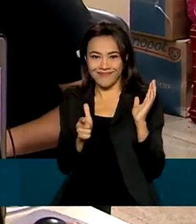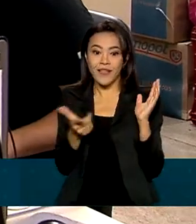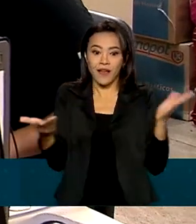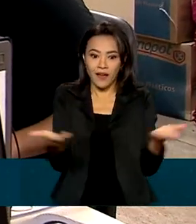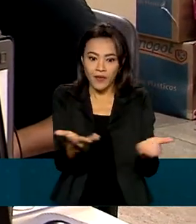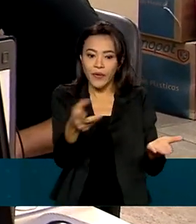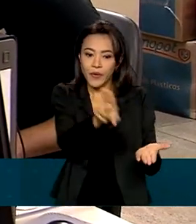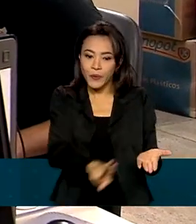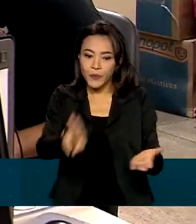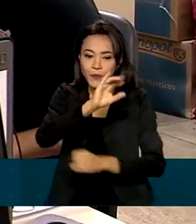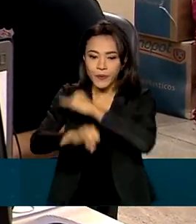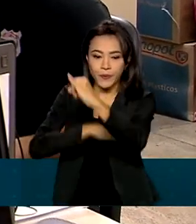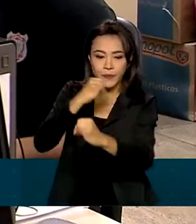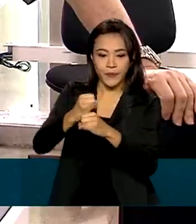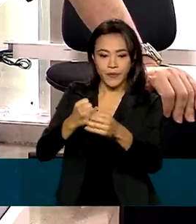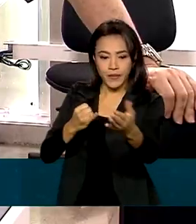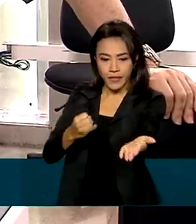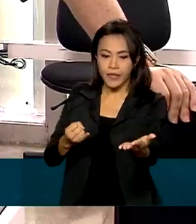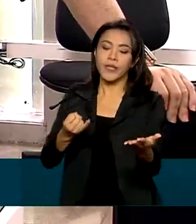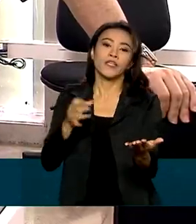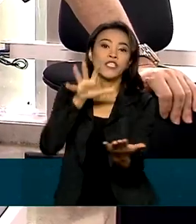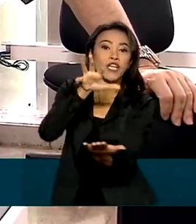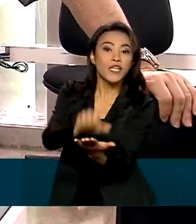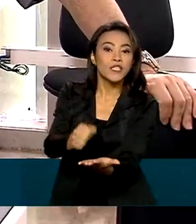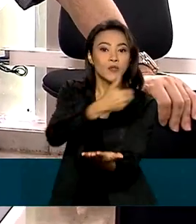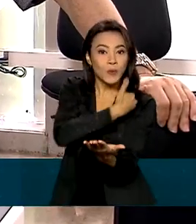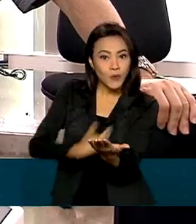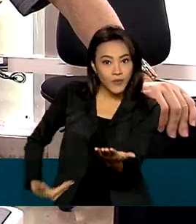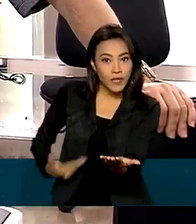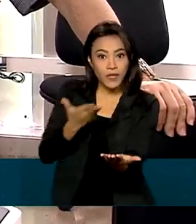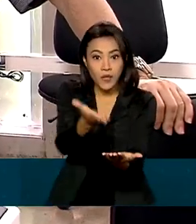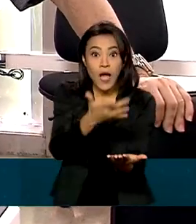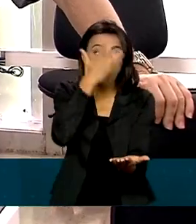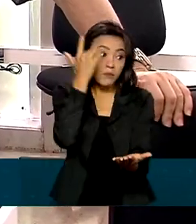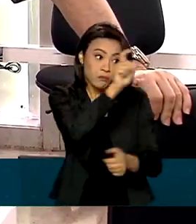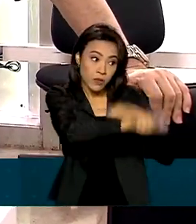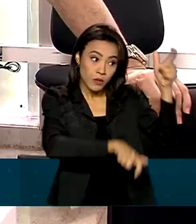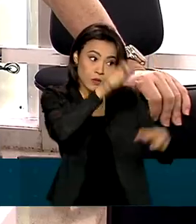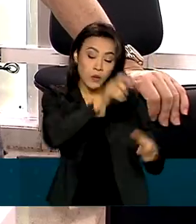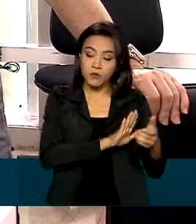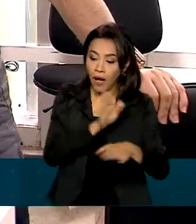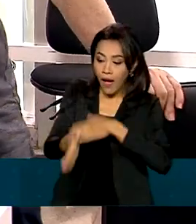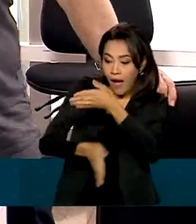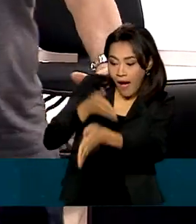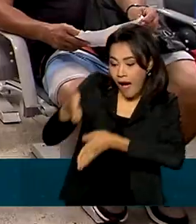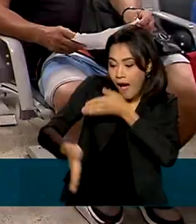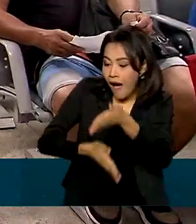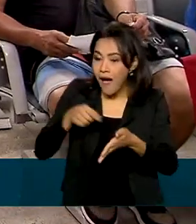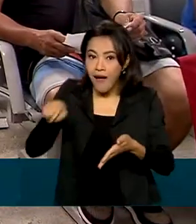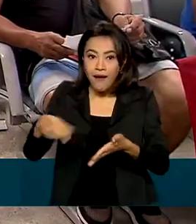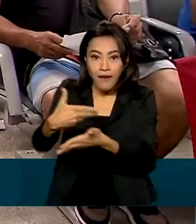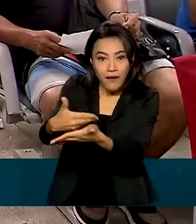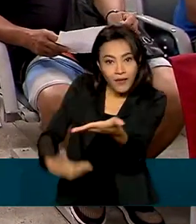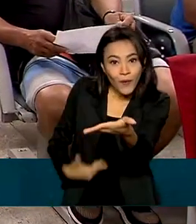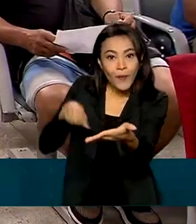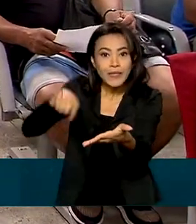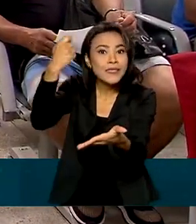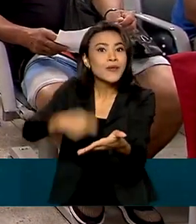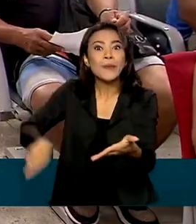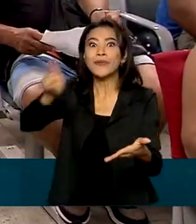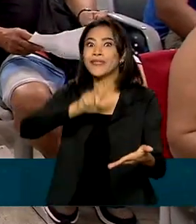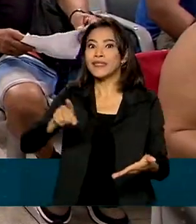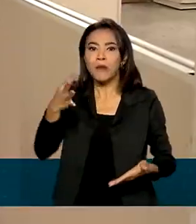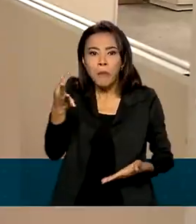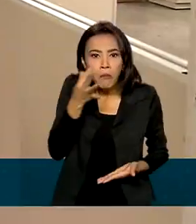dos cartórios de registros públicos, cidadãos e empresas vão conseguir certidões eletrônicas e centralizadas sem precisar